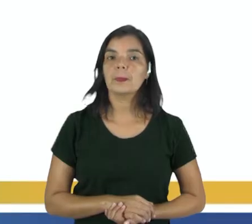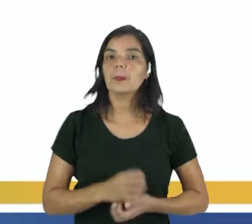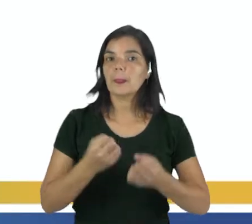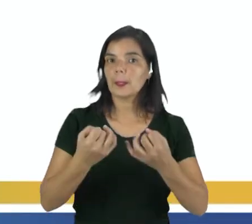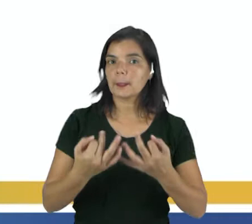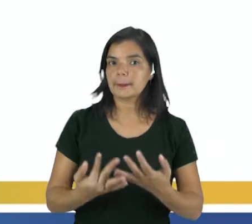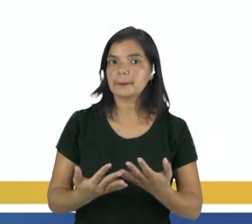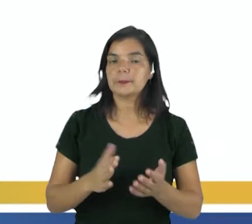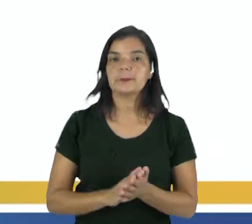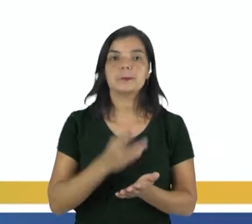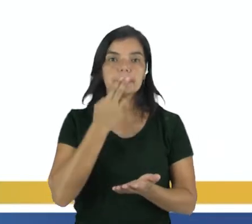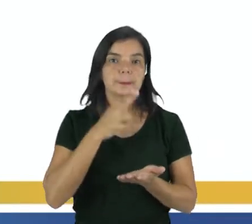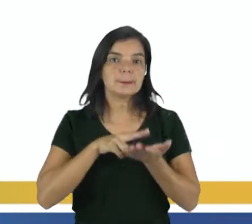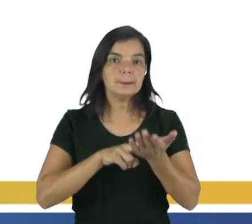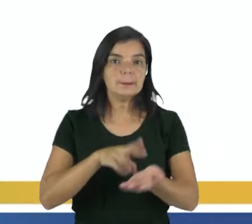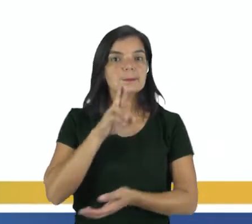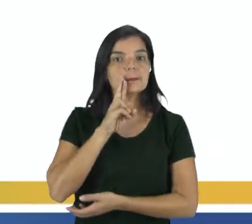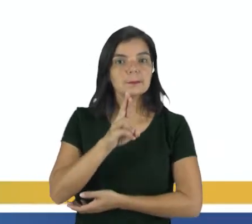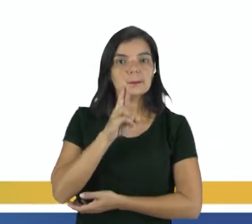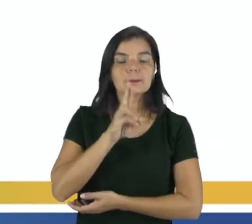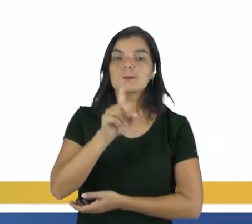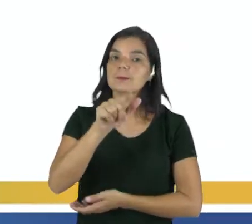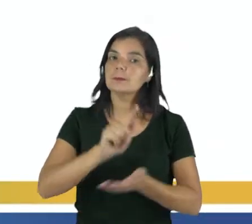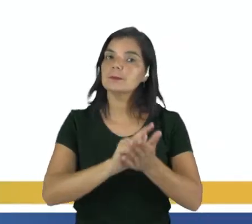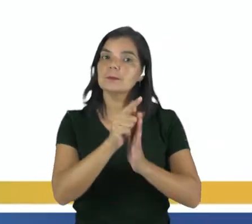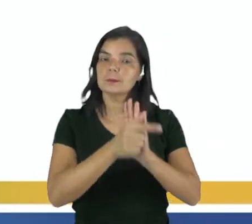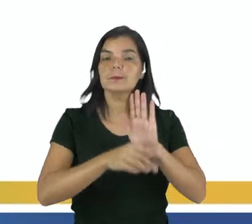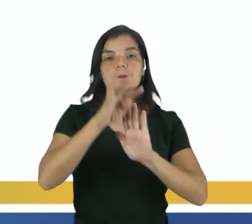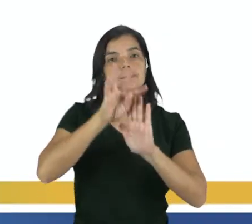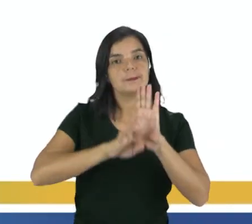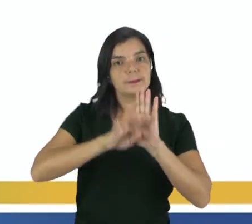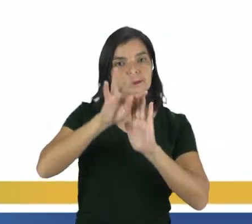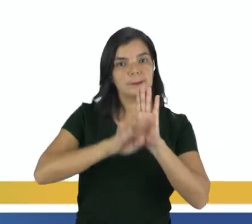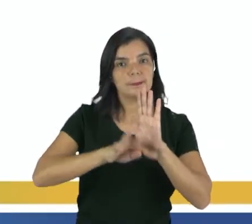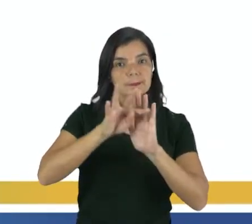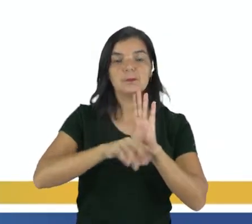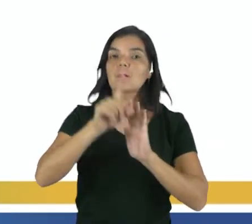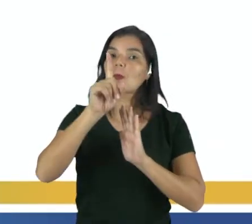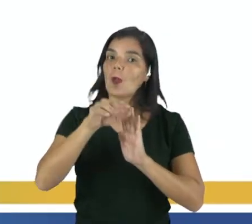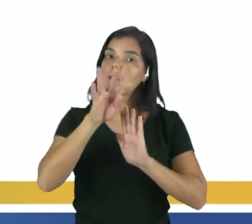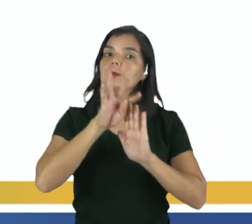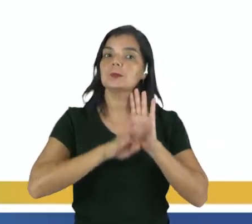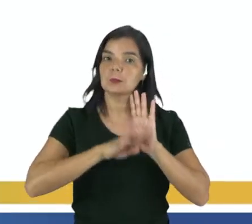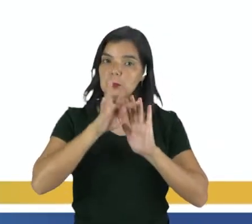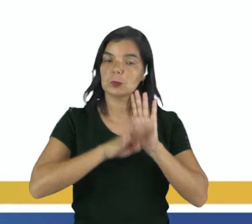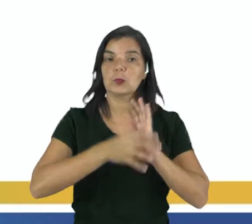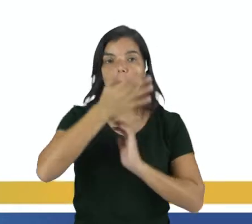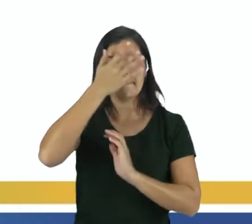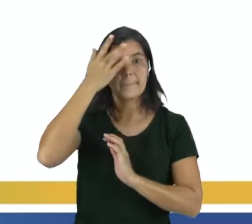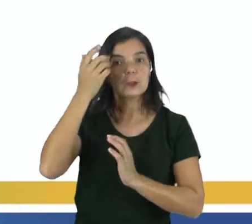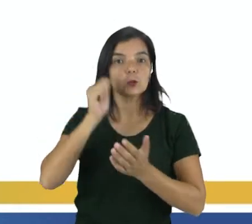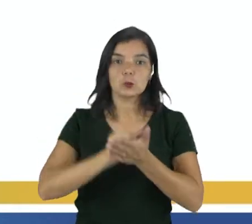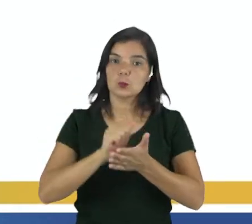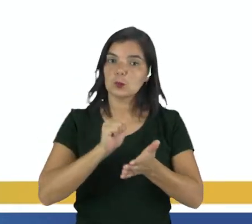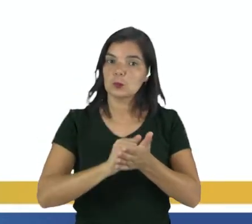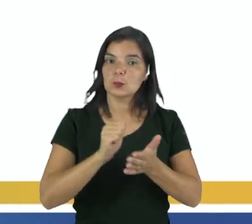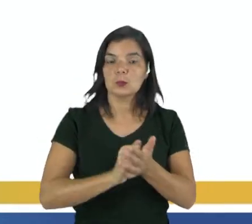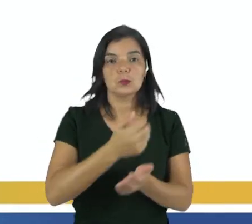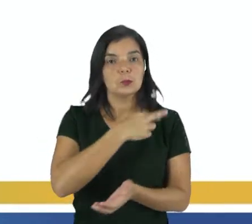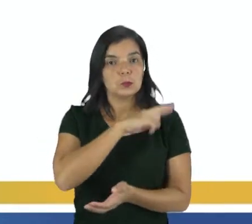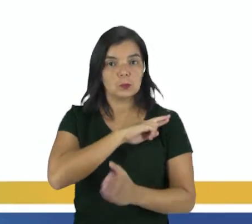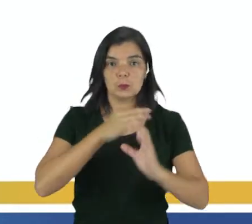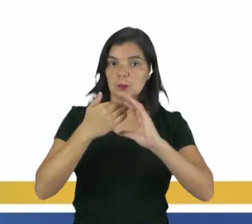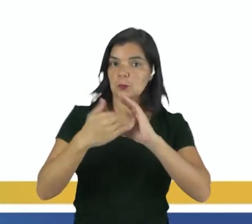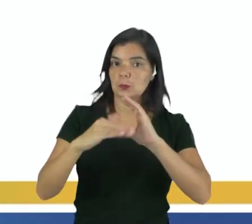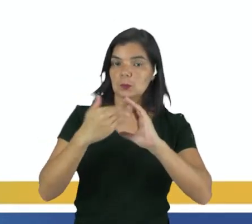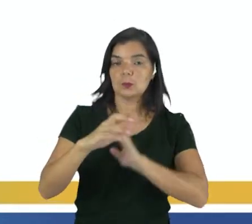eu disse, a carta de reclamação é um gênero textual, é um texto que o remetente, aquele que